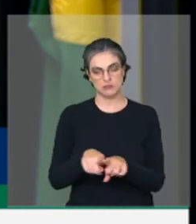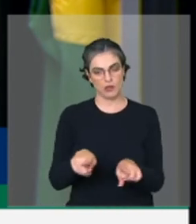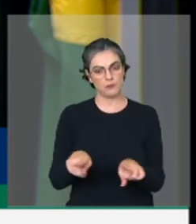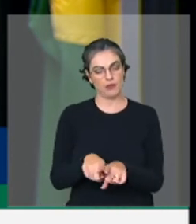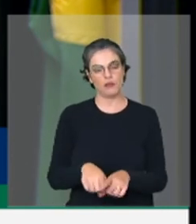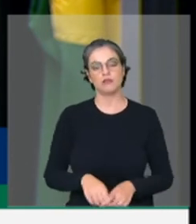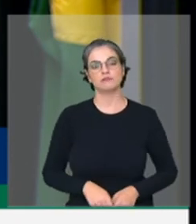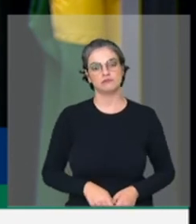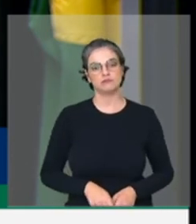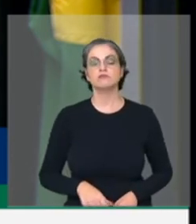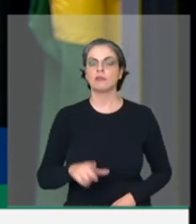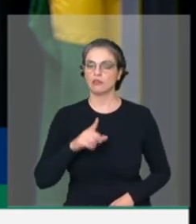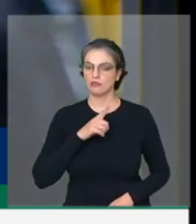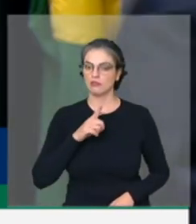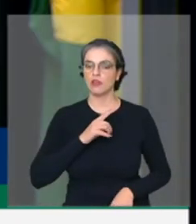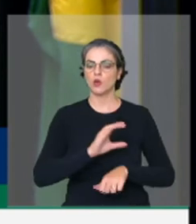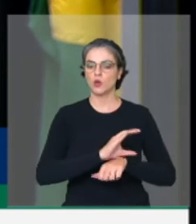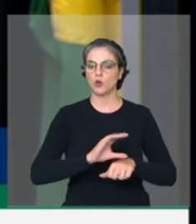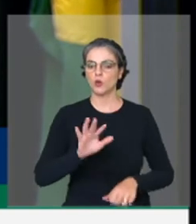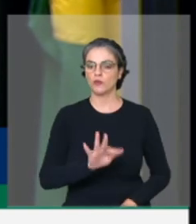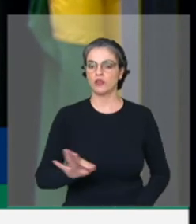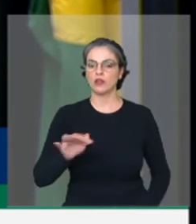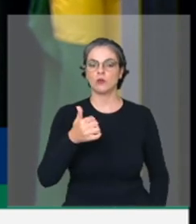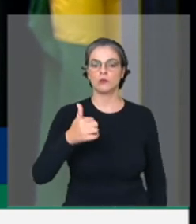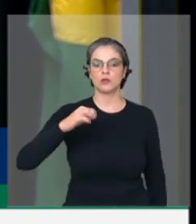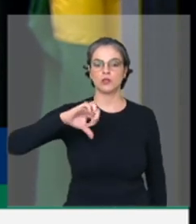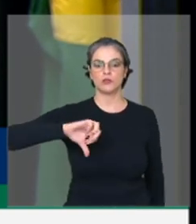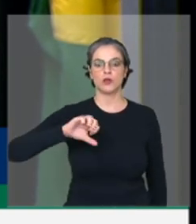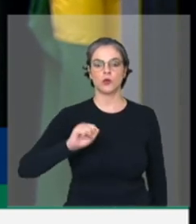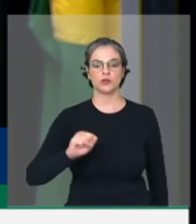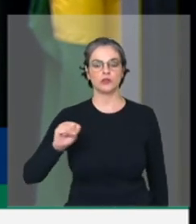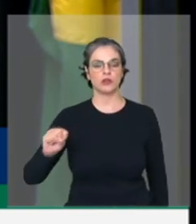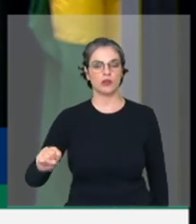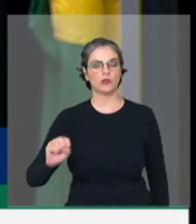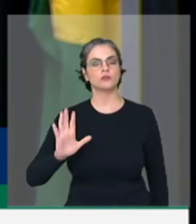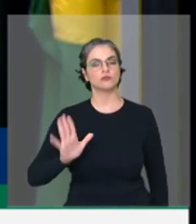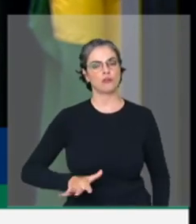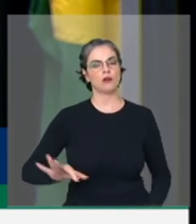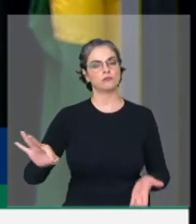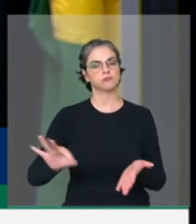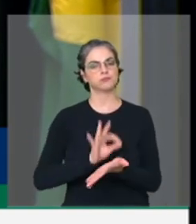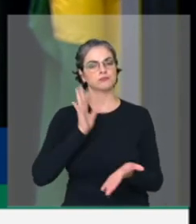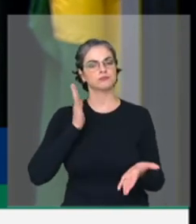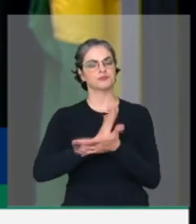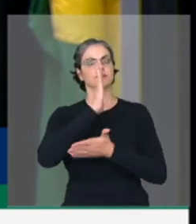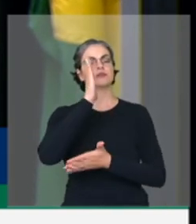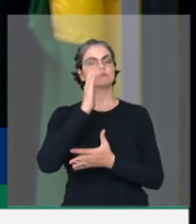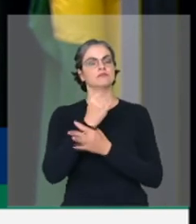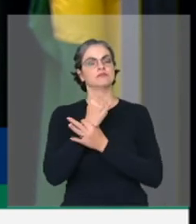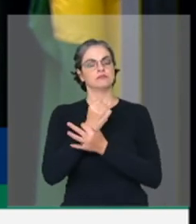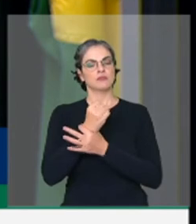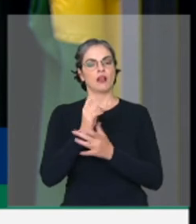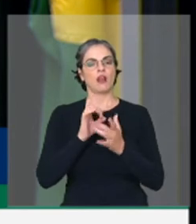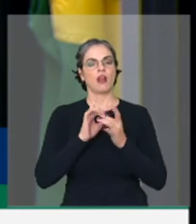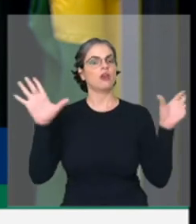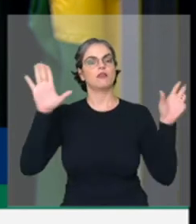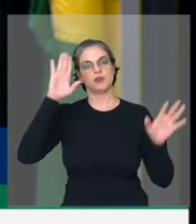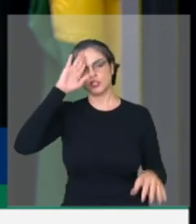com a Constituição Federal de 1988, promulgada para nos livrar da ditadura, que